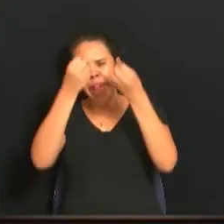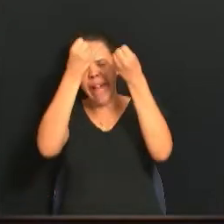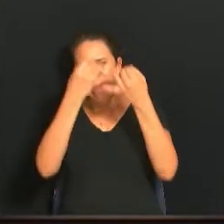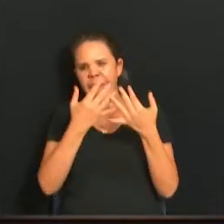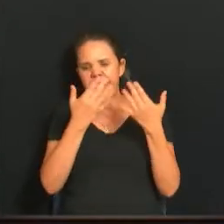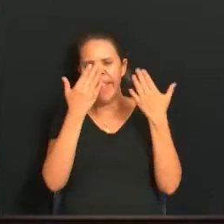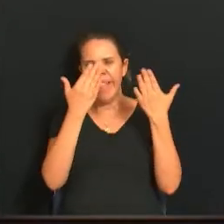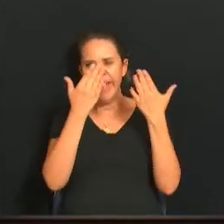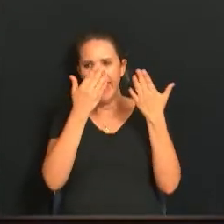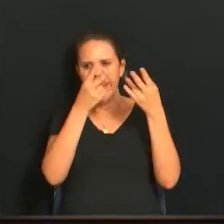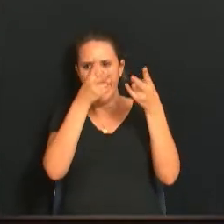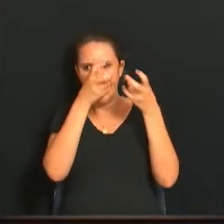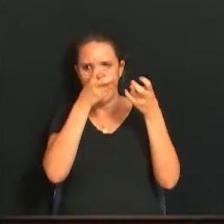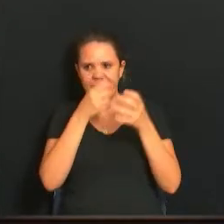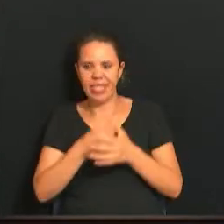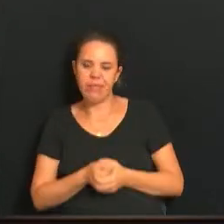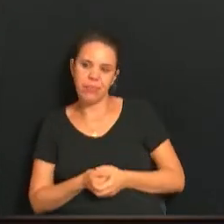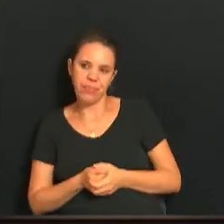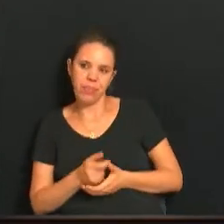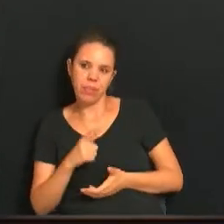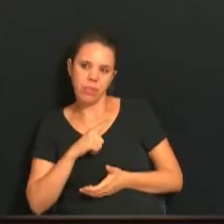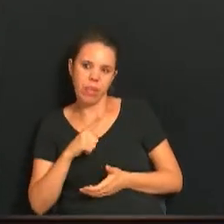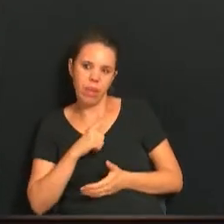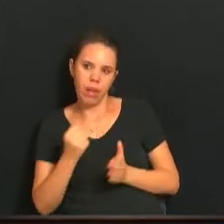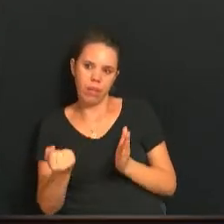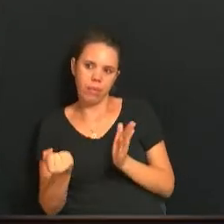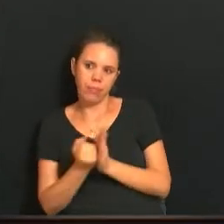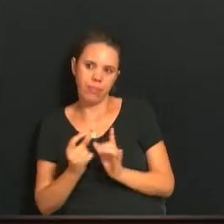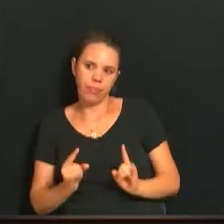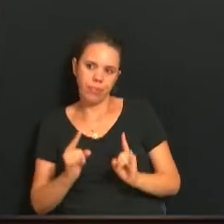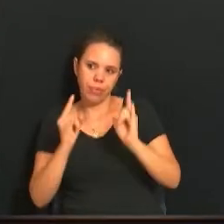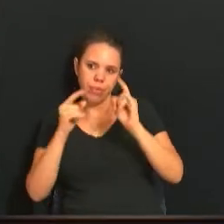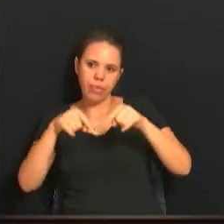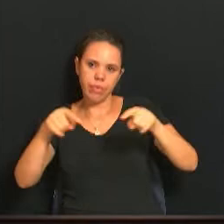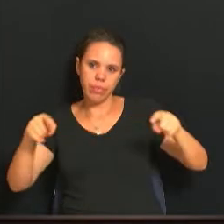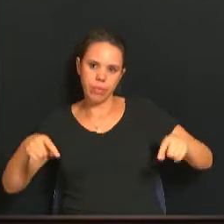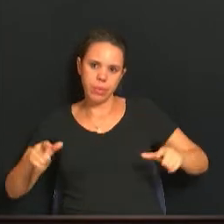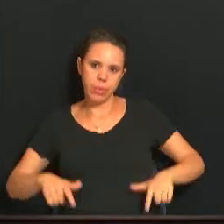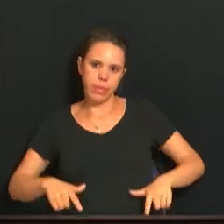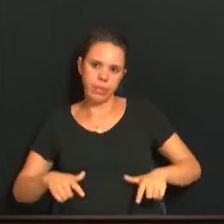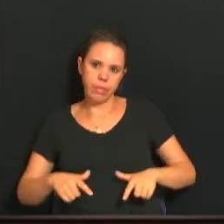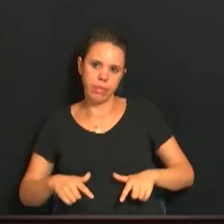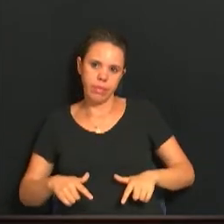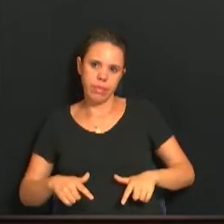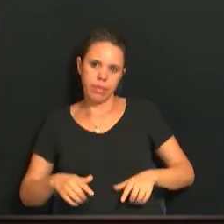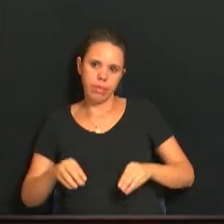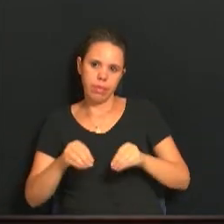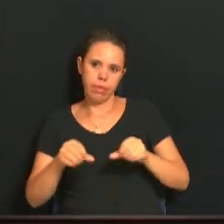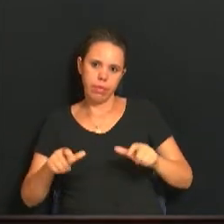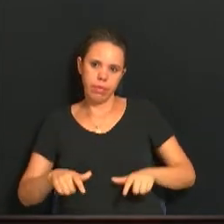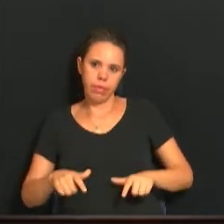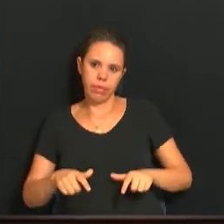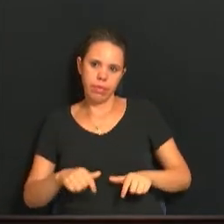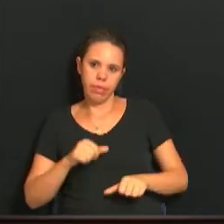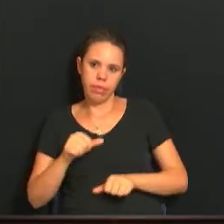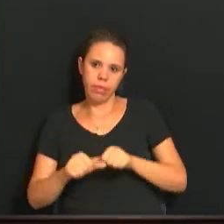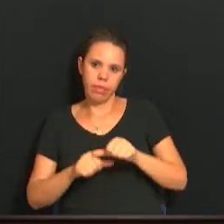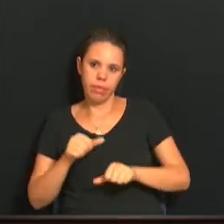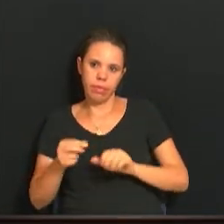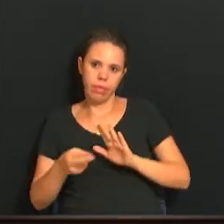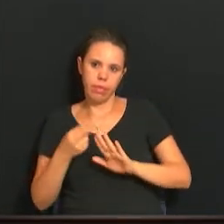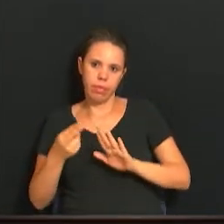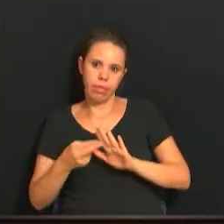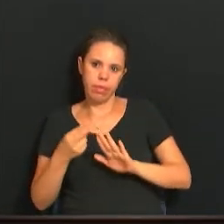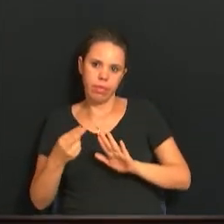que eu percebi, existe um tombamento de uma área ali que é uma área do solo, que foi mudado essa resolução,